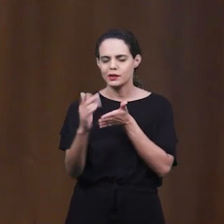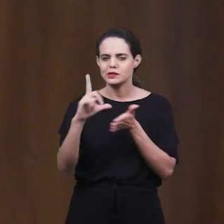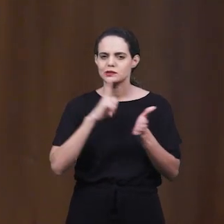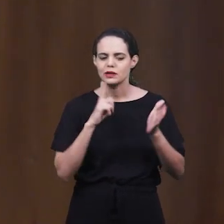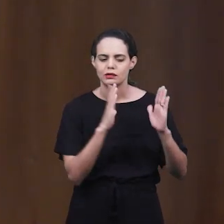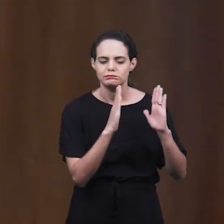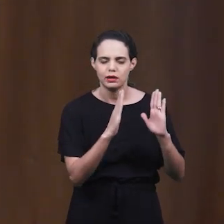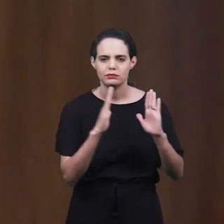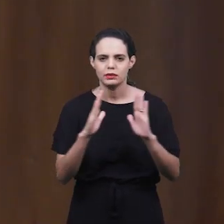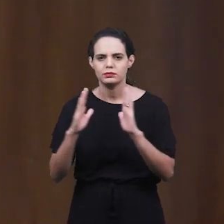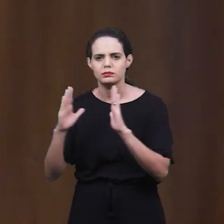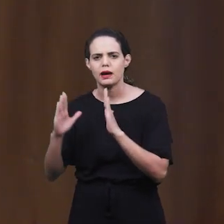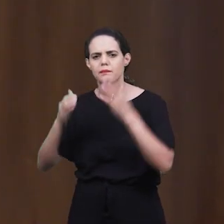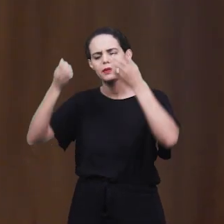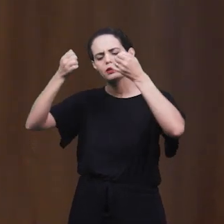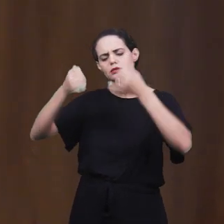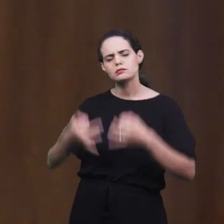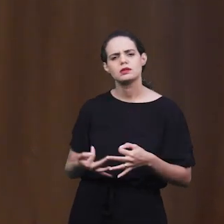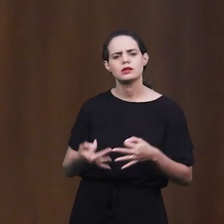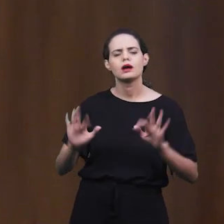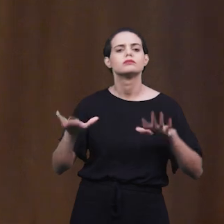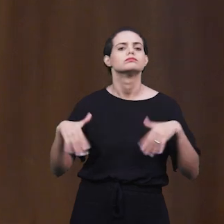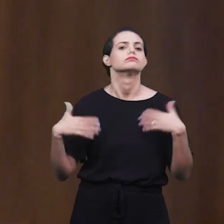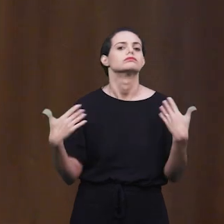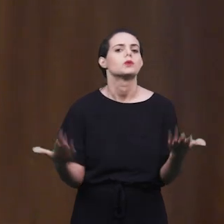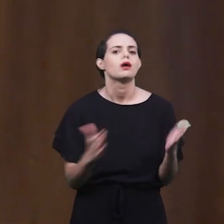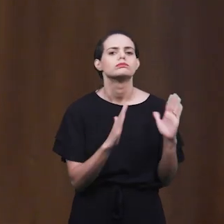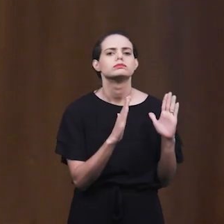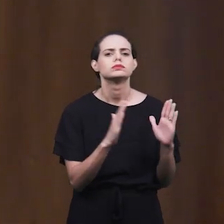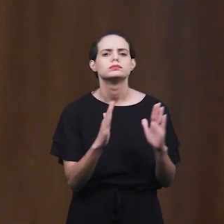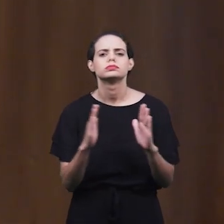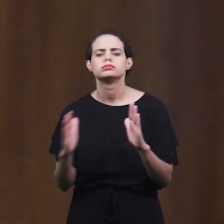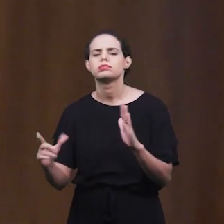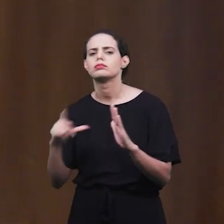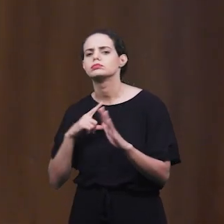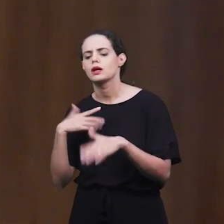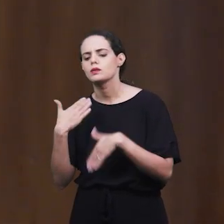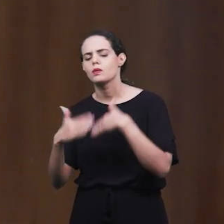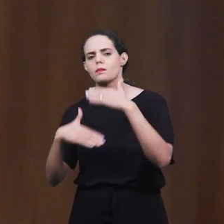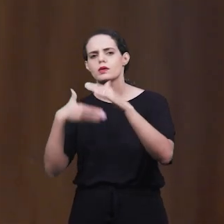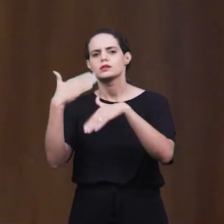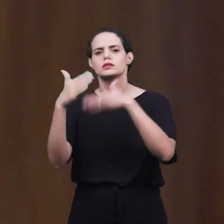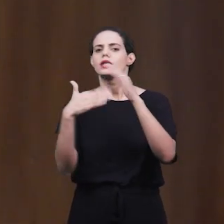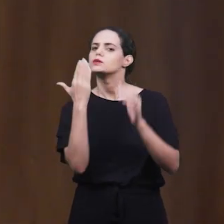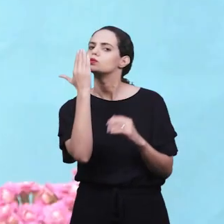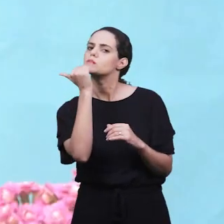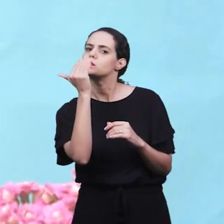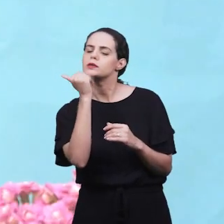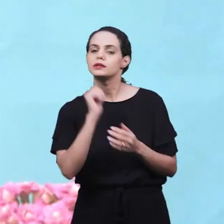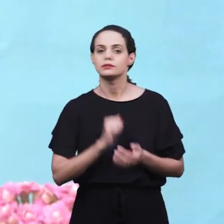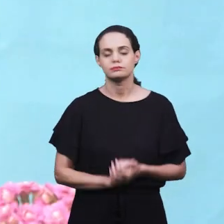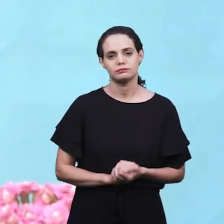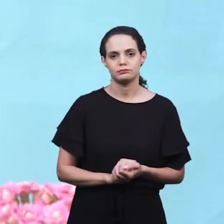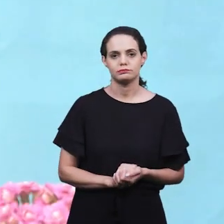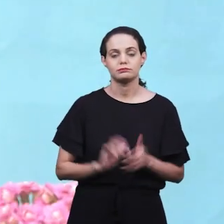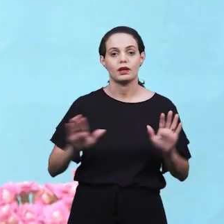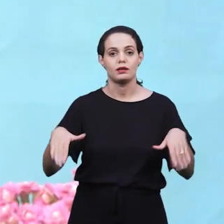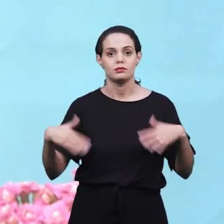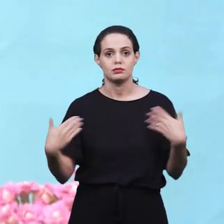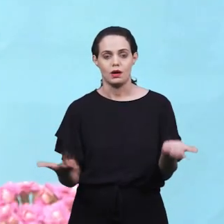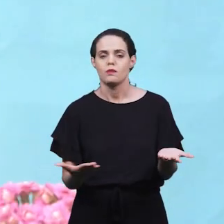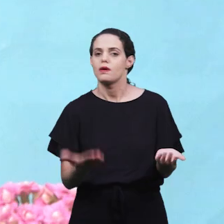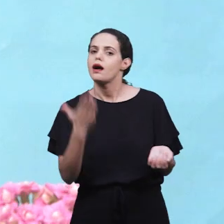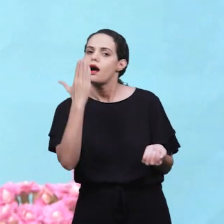Então explica pra gente quais seriam essas etapas neste processo de alimentação. Então, chamamos de